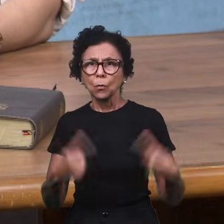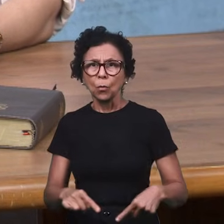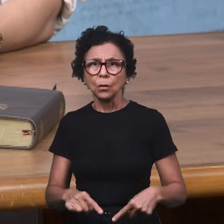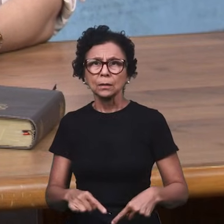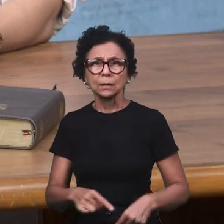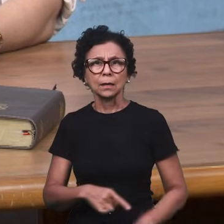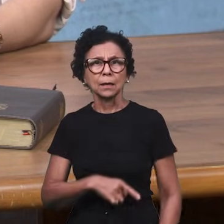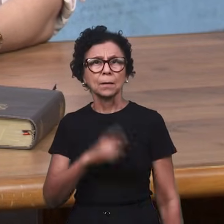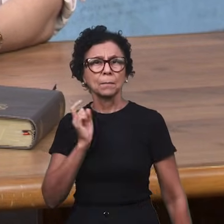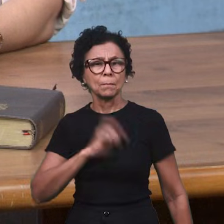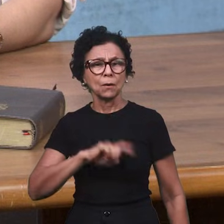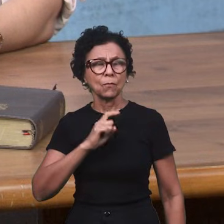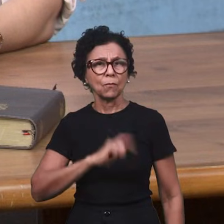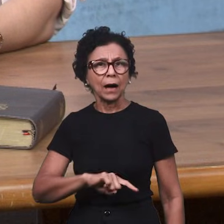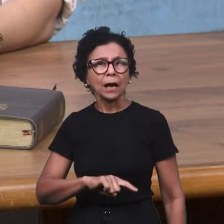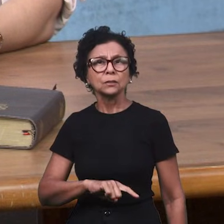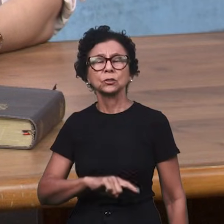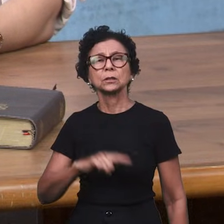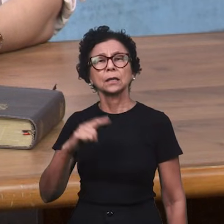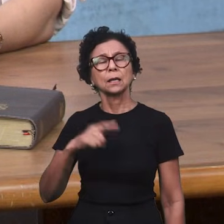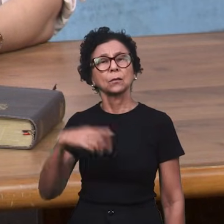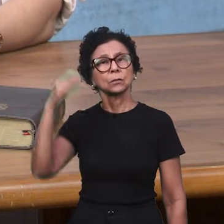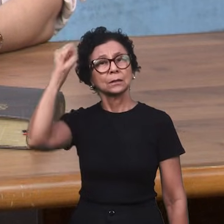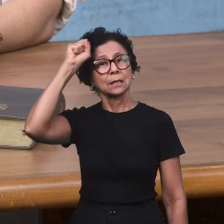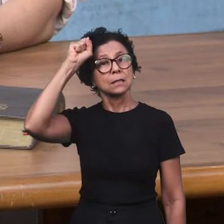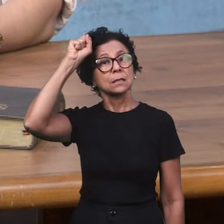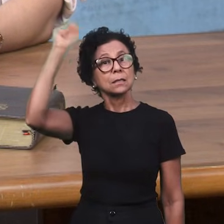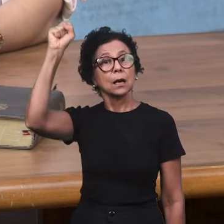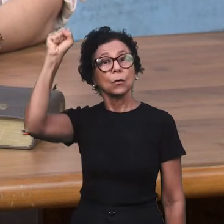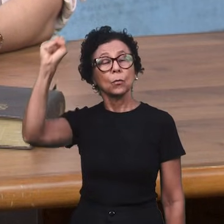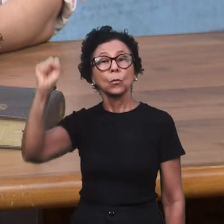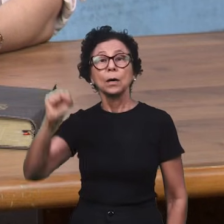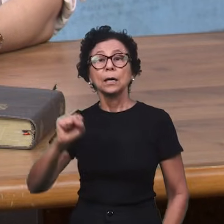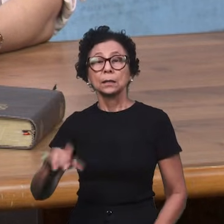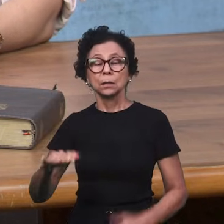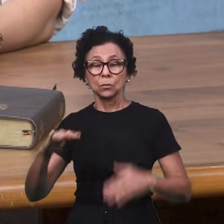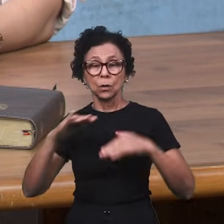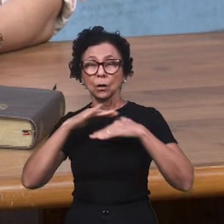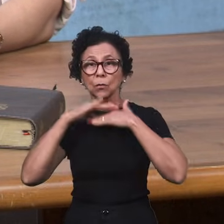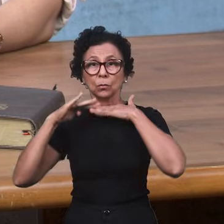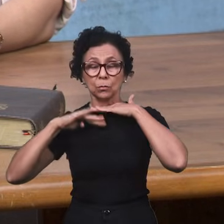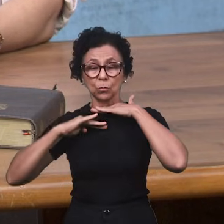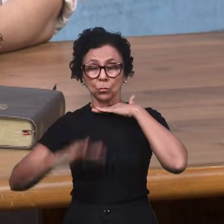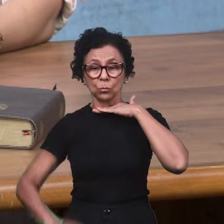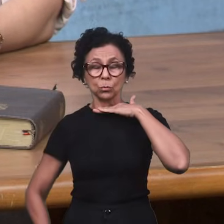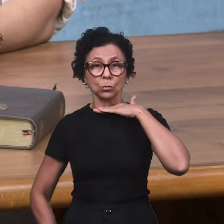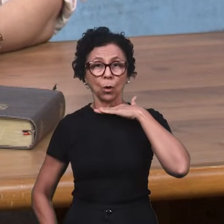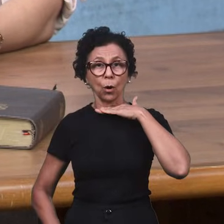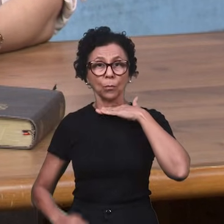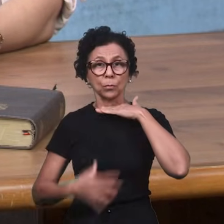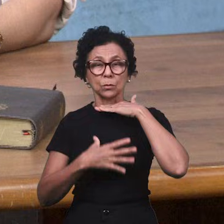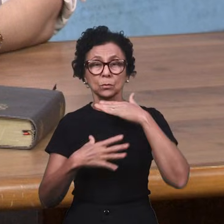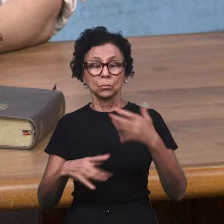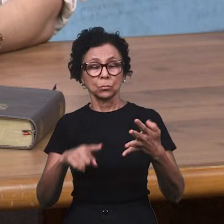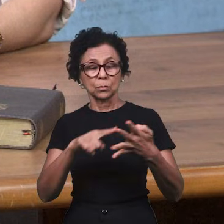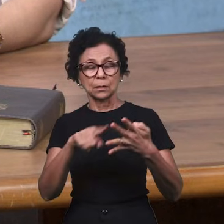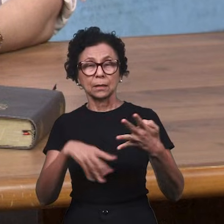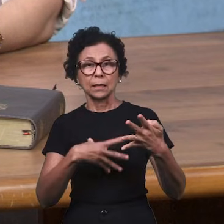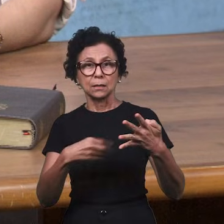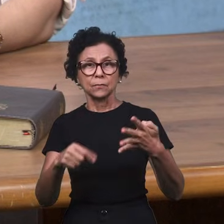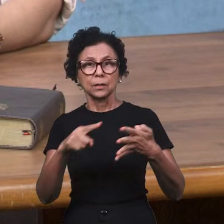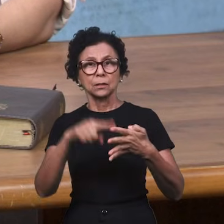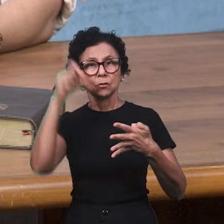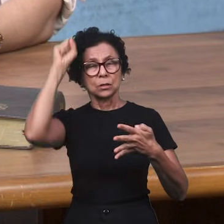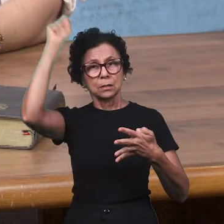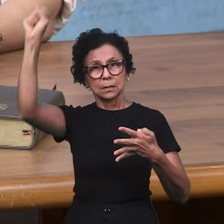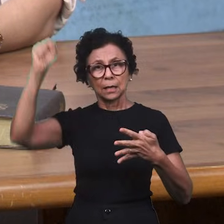se levantaram e tomaram o corpo de Saul e os corpos de seus filhos e trouxeram a Jabes